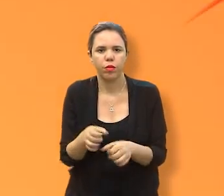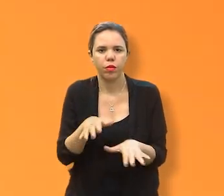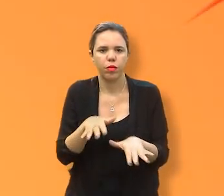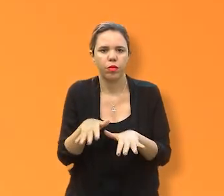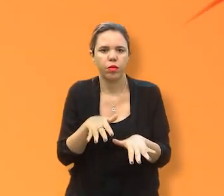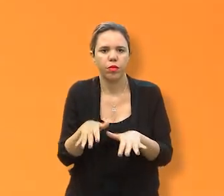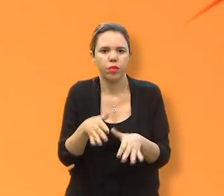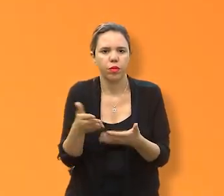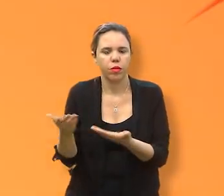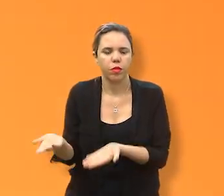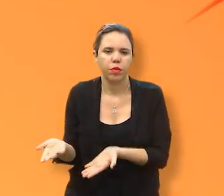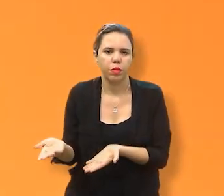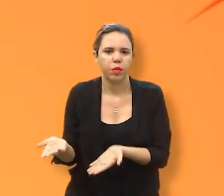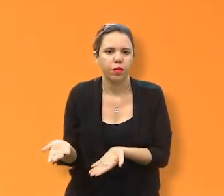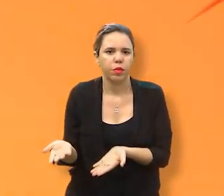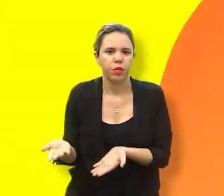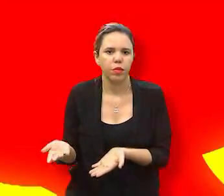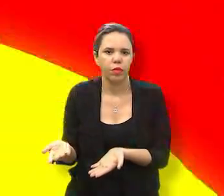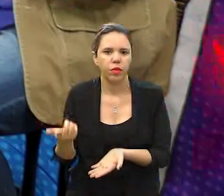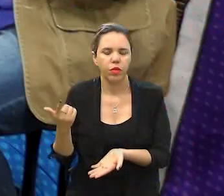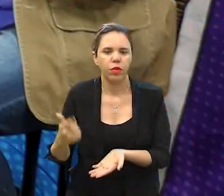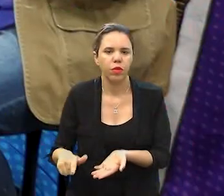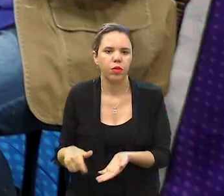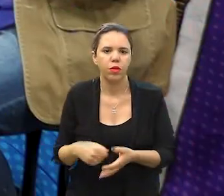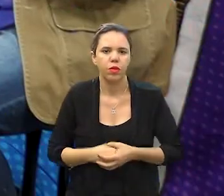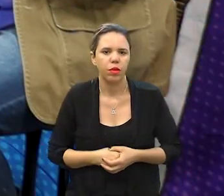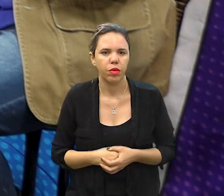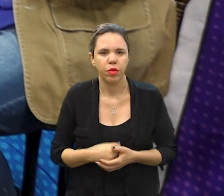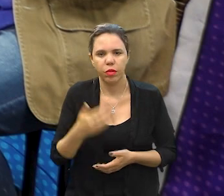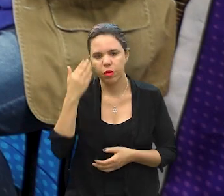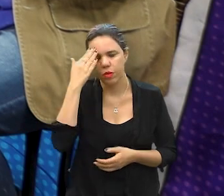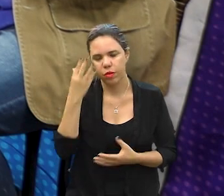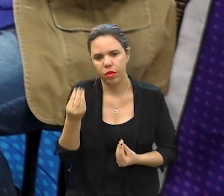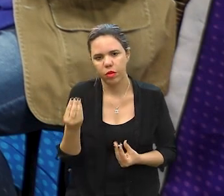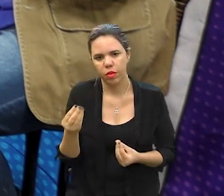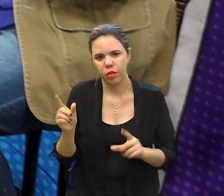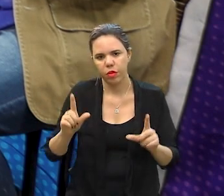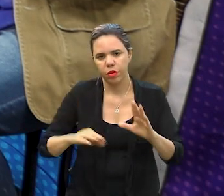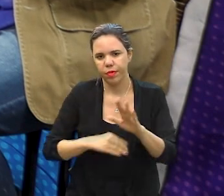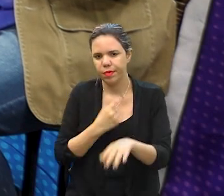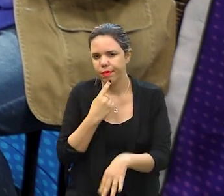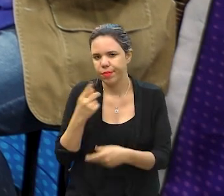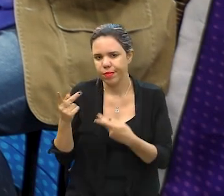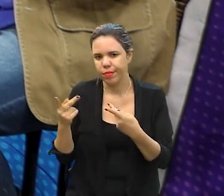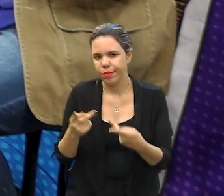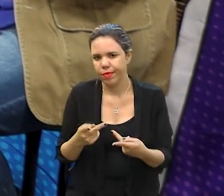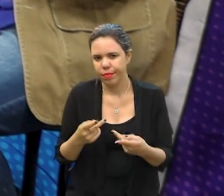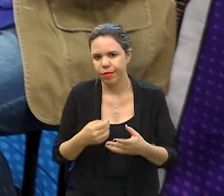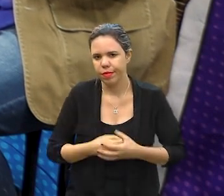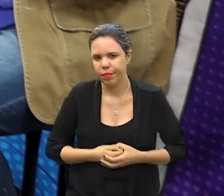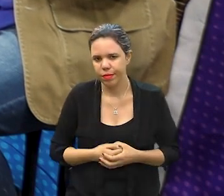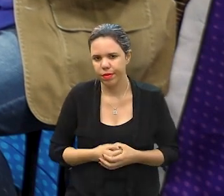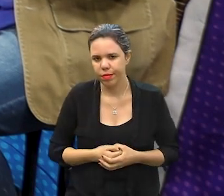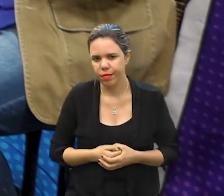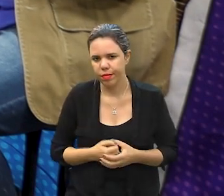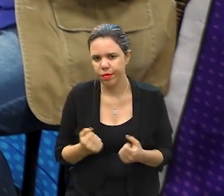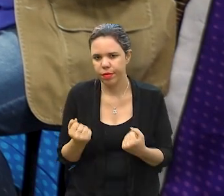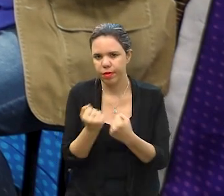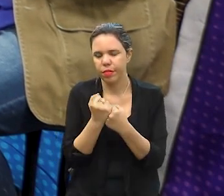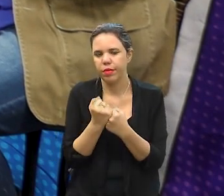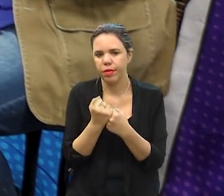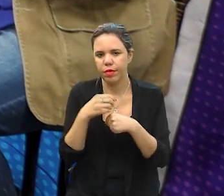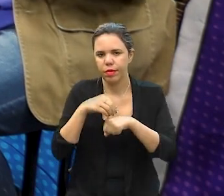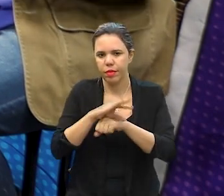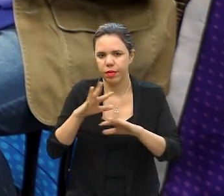cena geek aqui. E Michel, eu de novo queria agradecer muito aí a TV Câmara pelo convite, né, o apoio dado